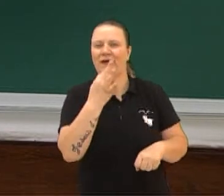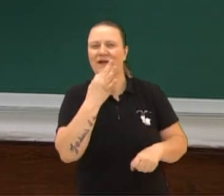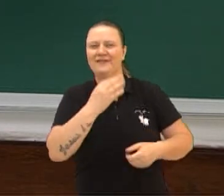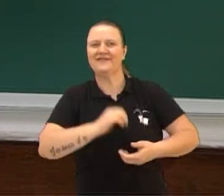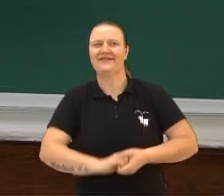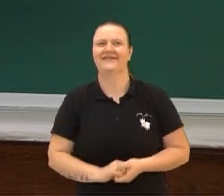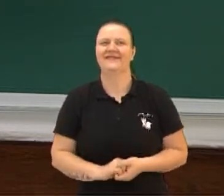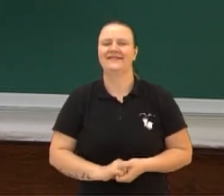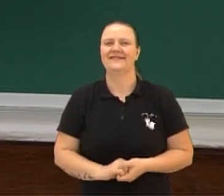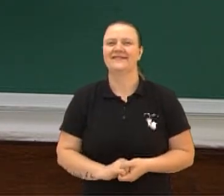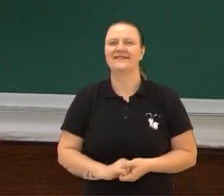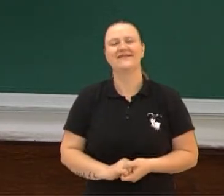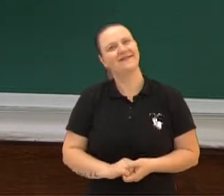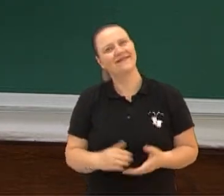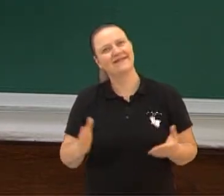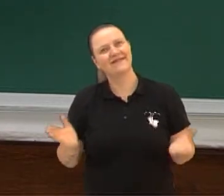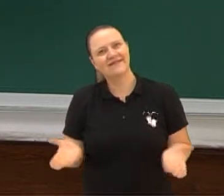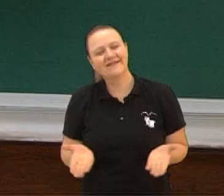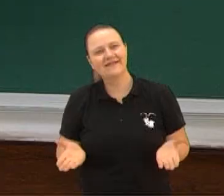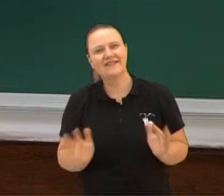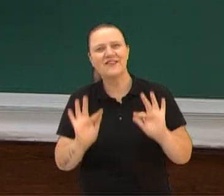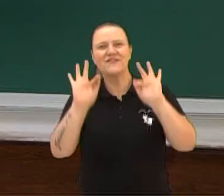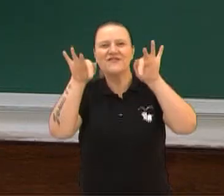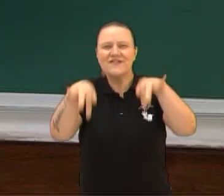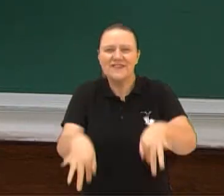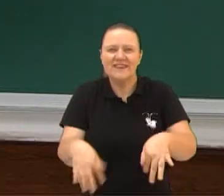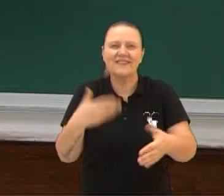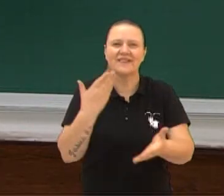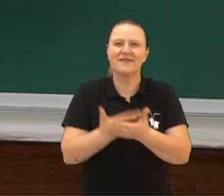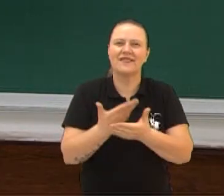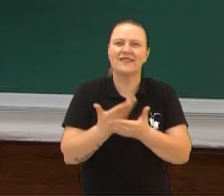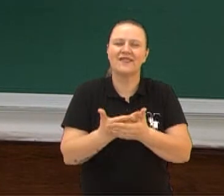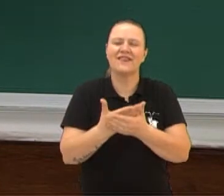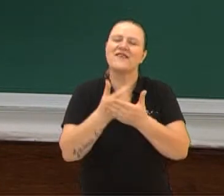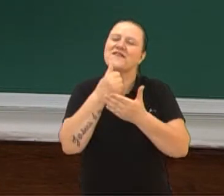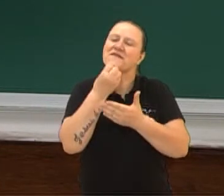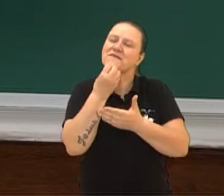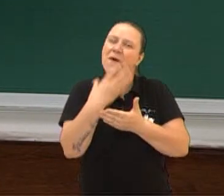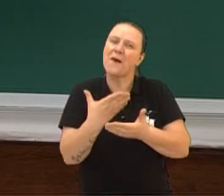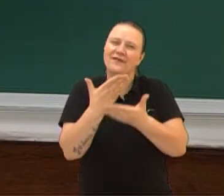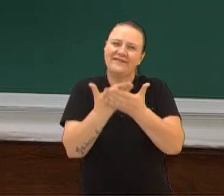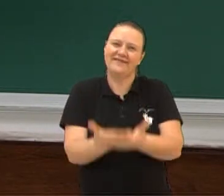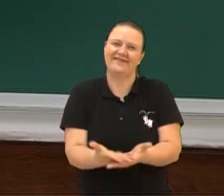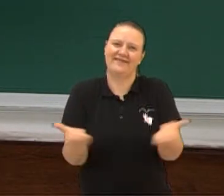bom? Então, até a próxima aula. Fiquem bem, gente.